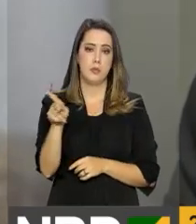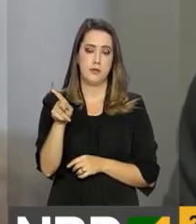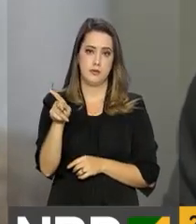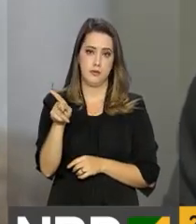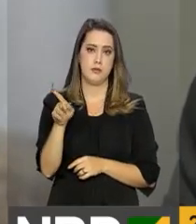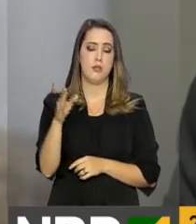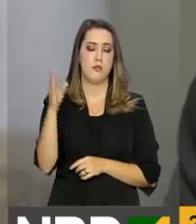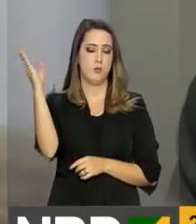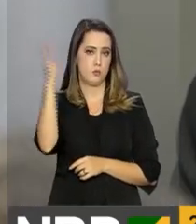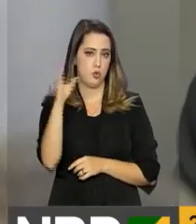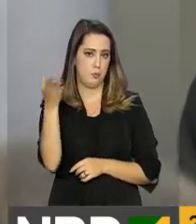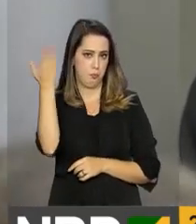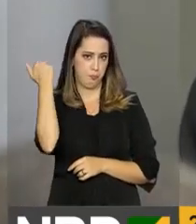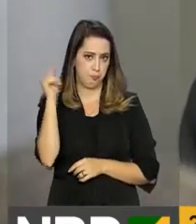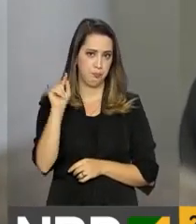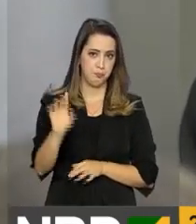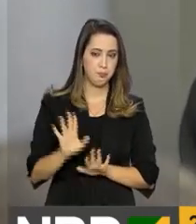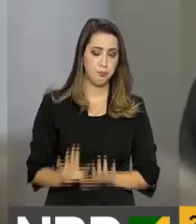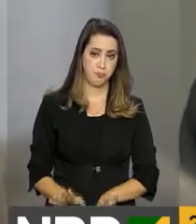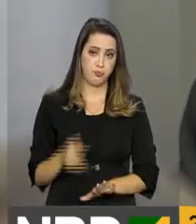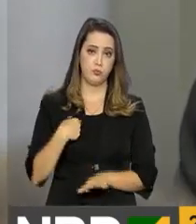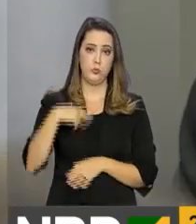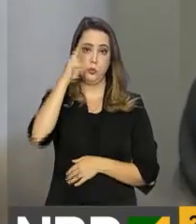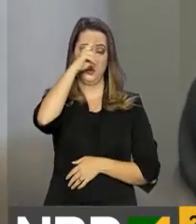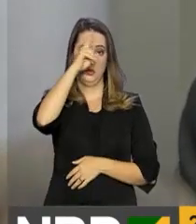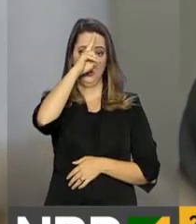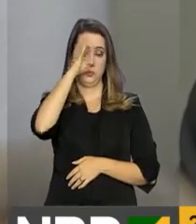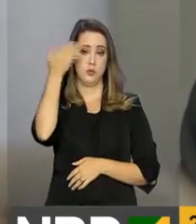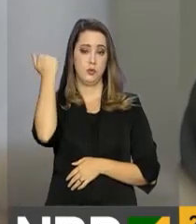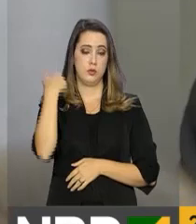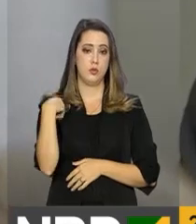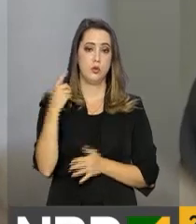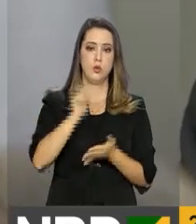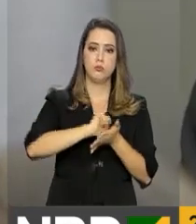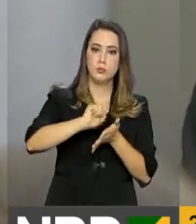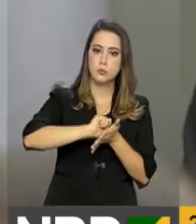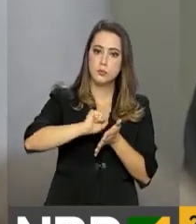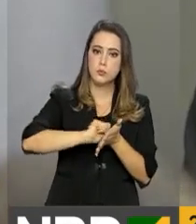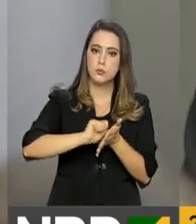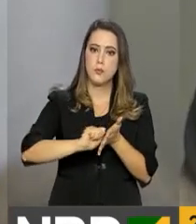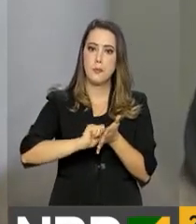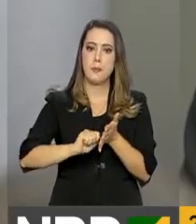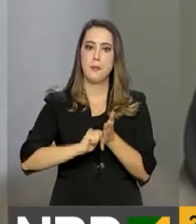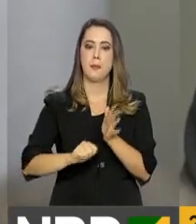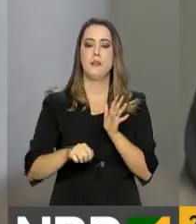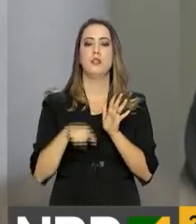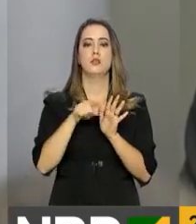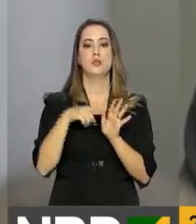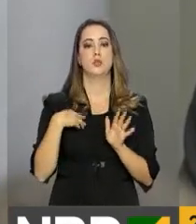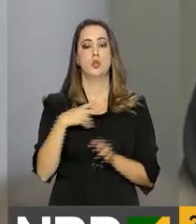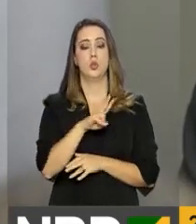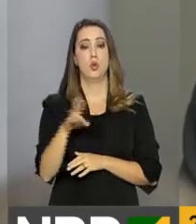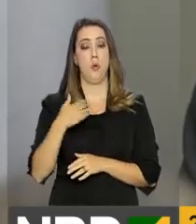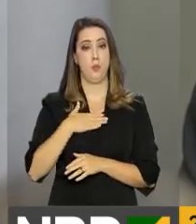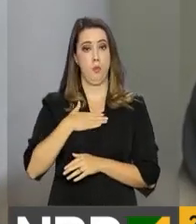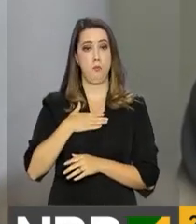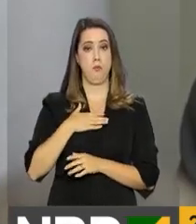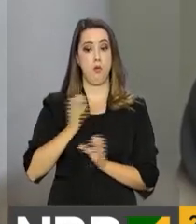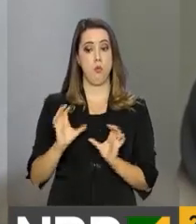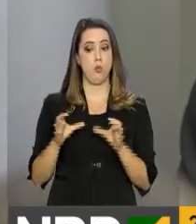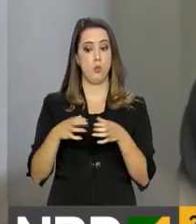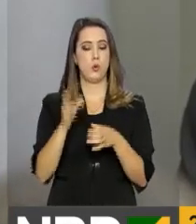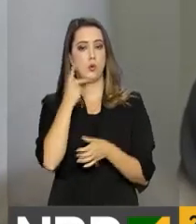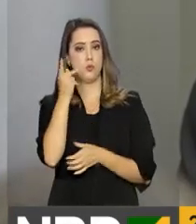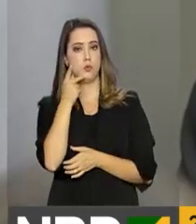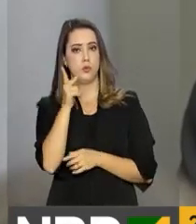que, quando nós editamos, em nome do meu partido, da nossa fundação, a